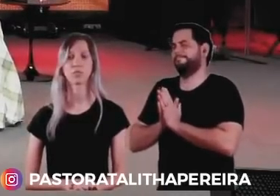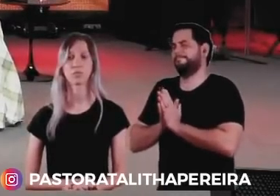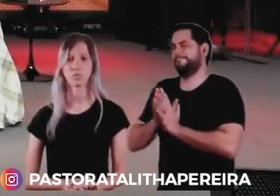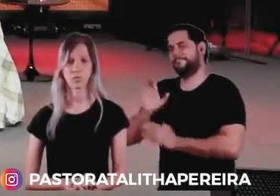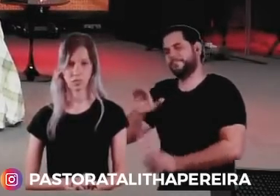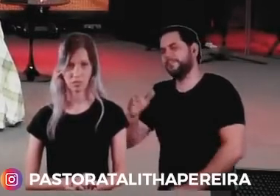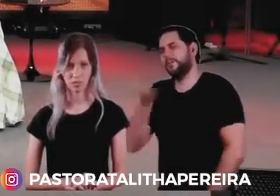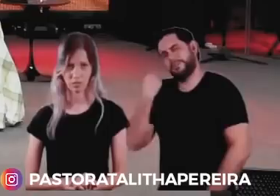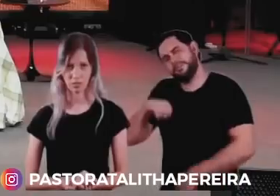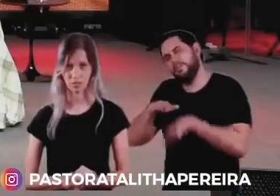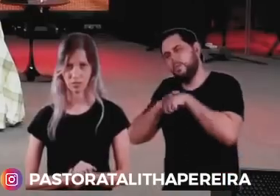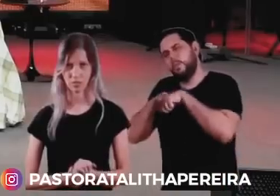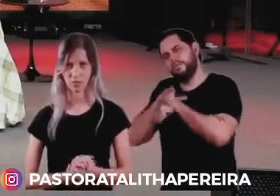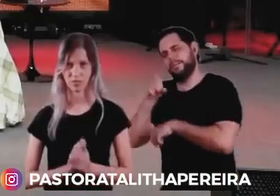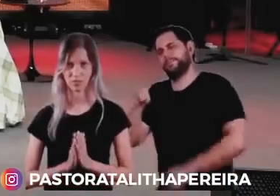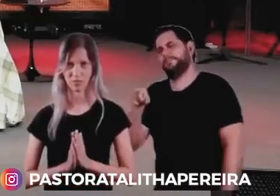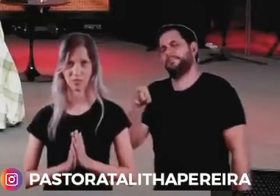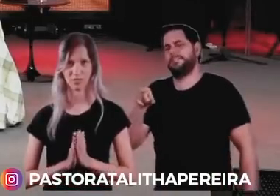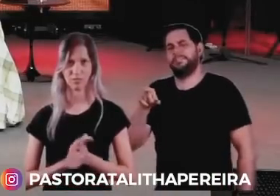quero falar contigo, filha.